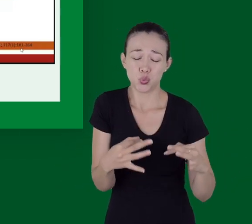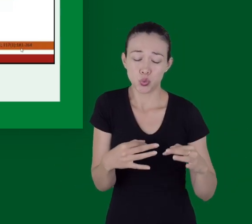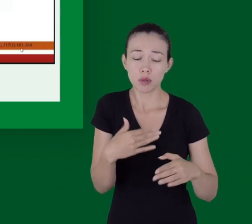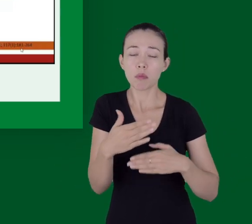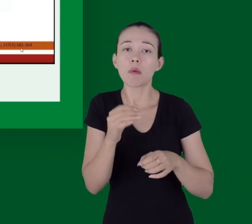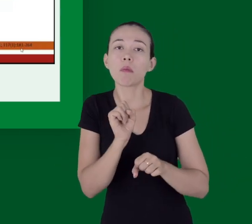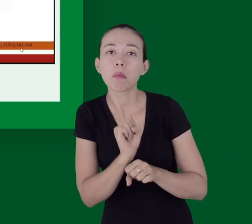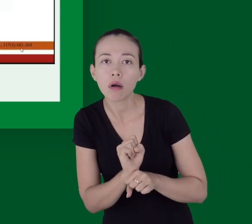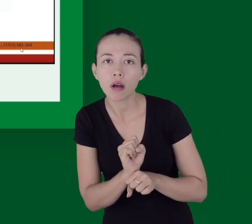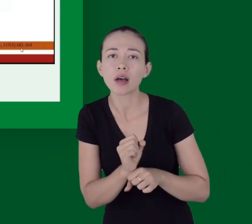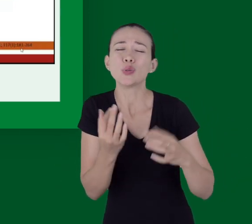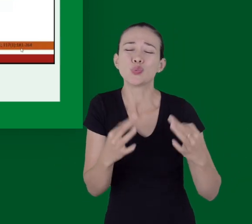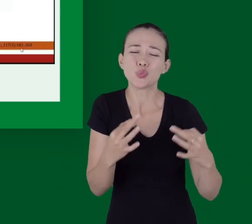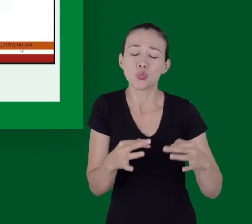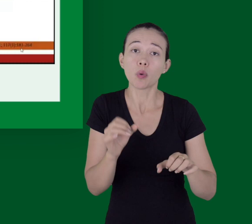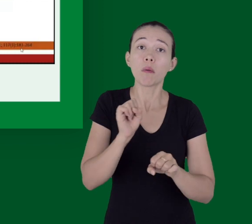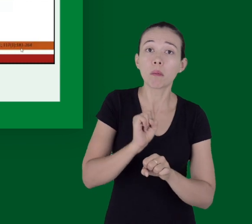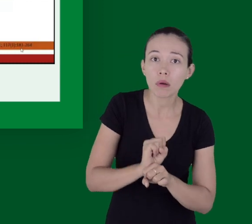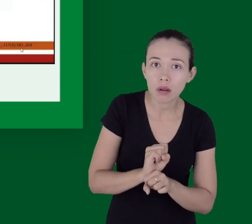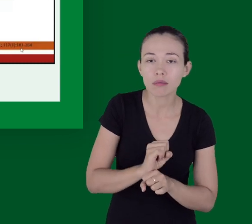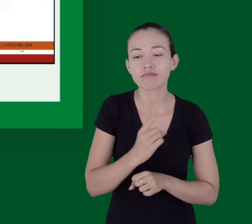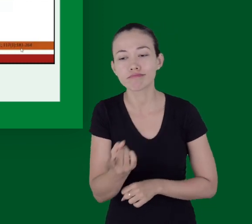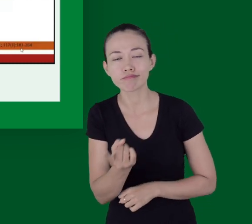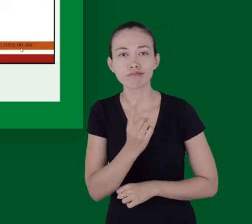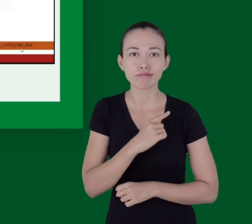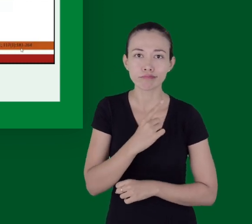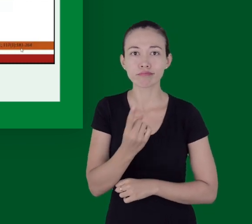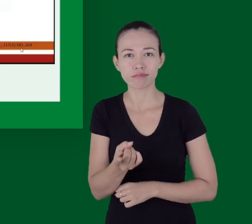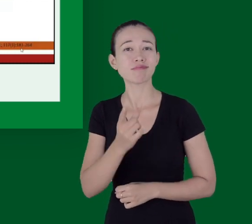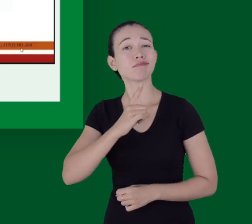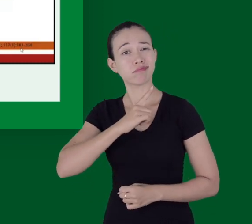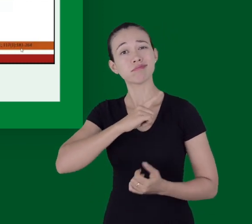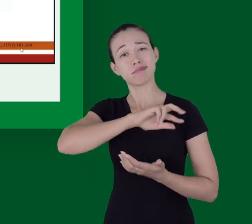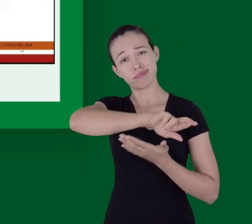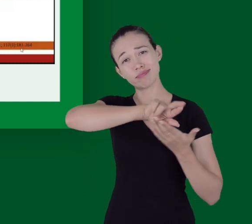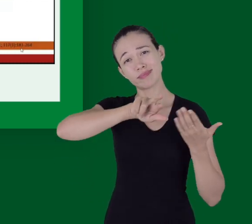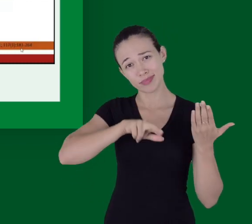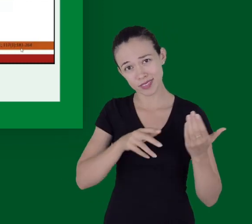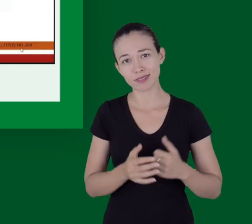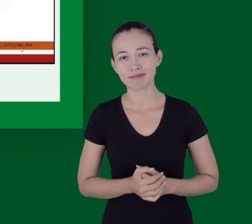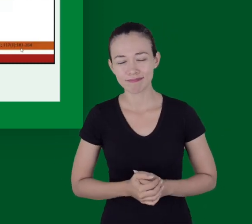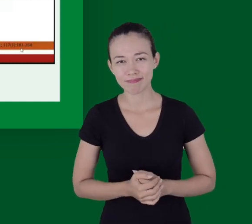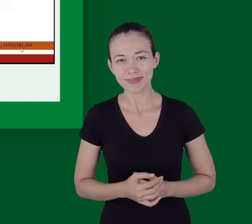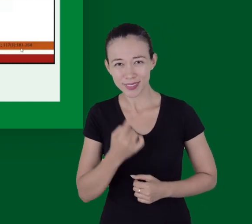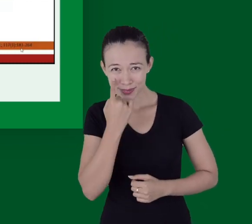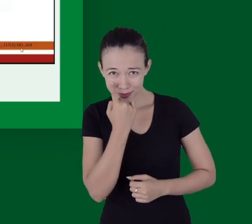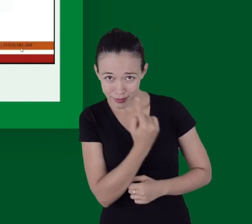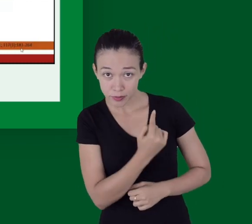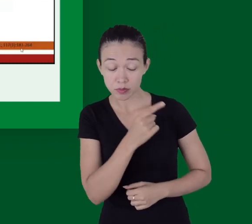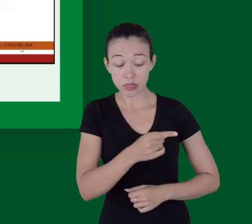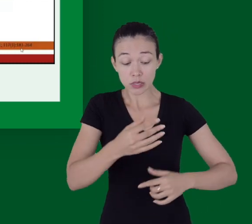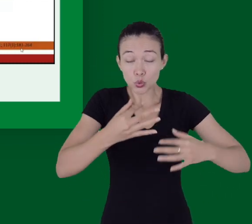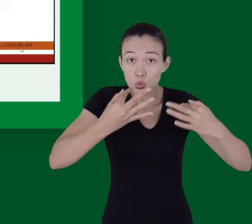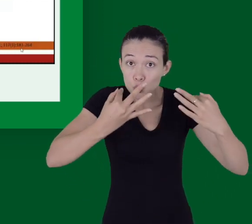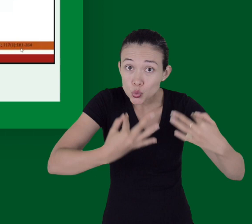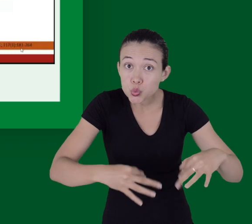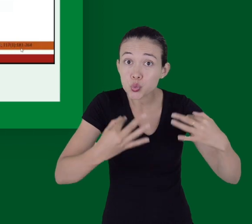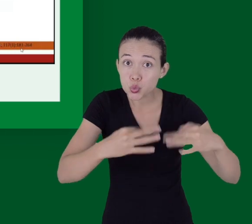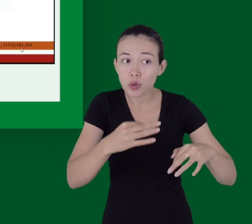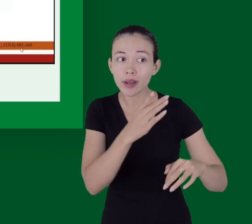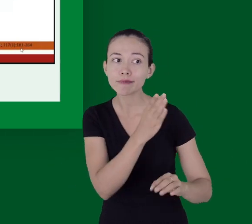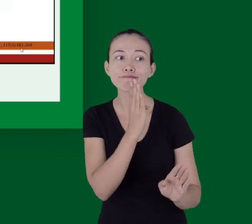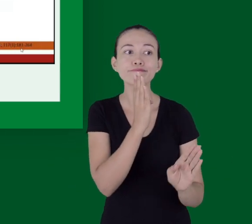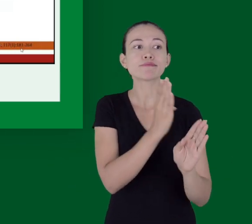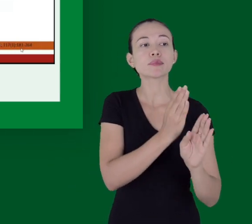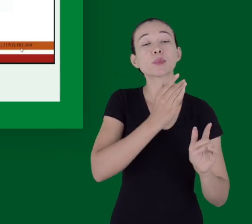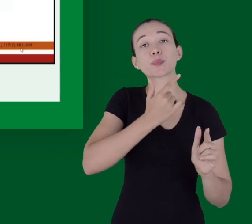Que vai e volta. Todos esses tipos de dores levam a gente a um diagnóstico possível. Nesse caso aqui, o tipo da dor,